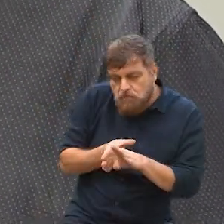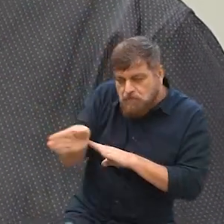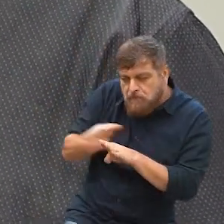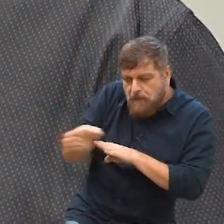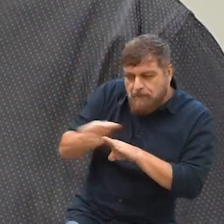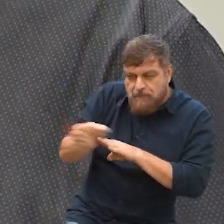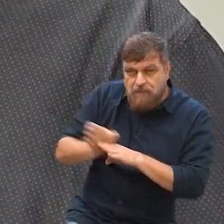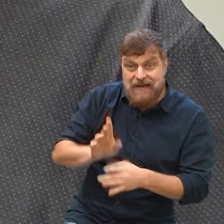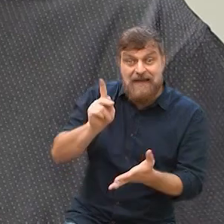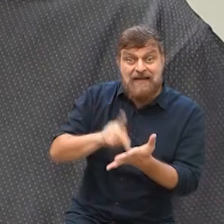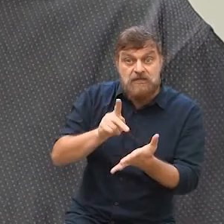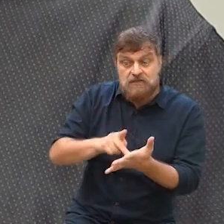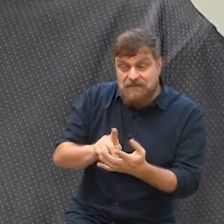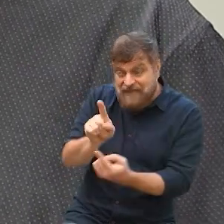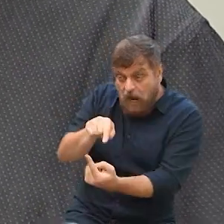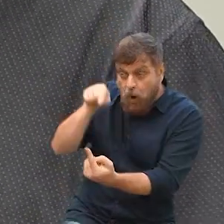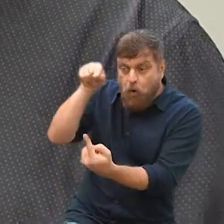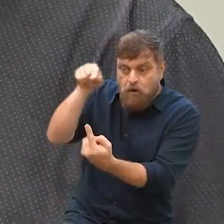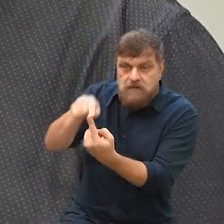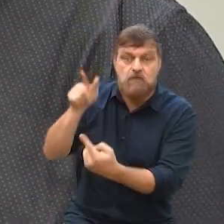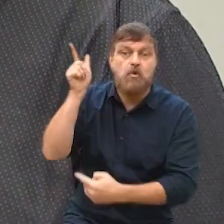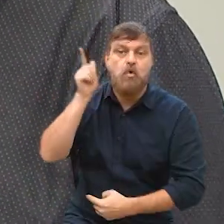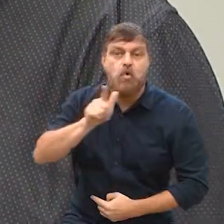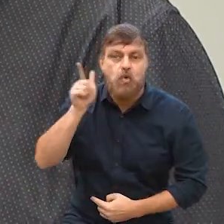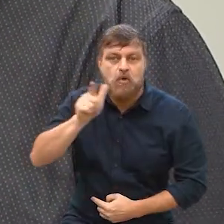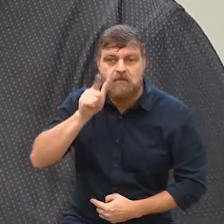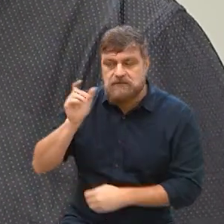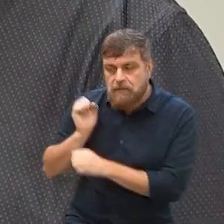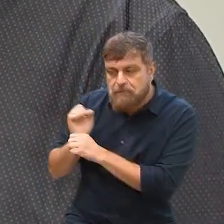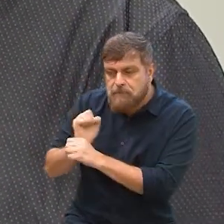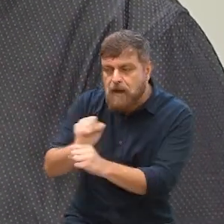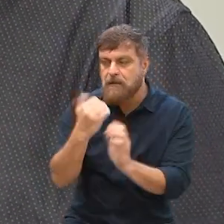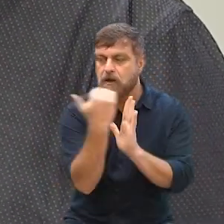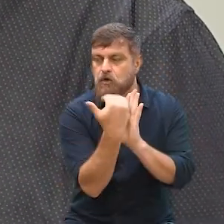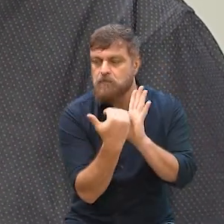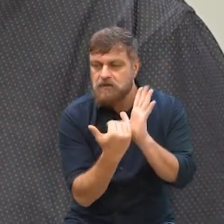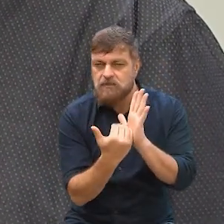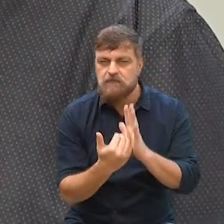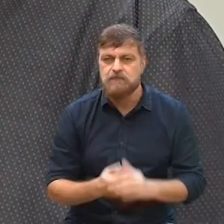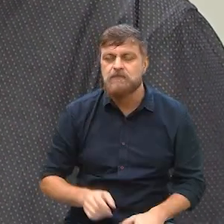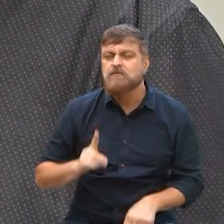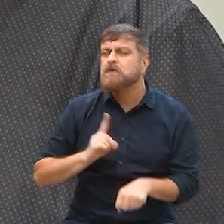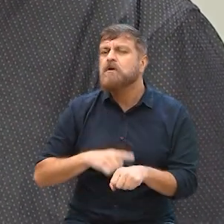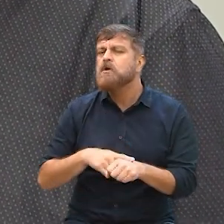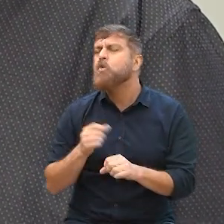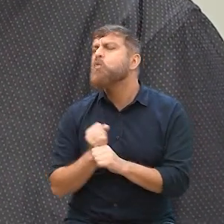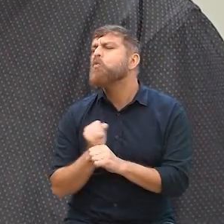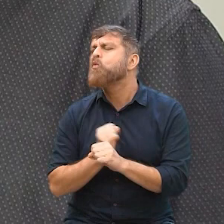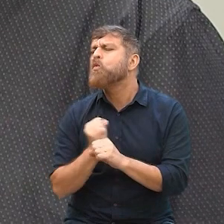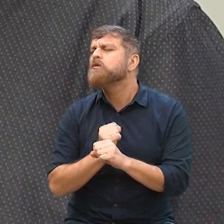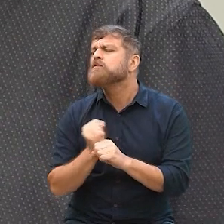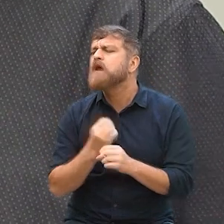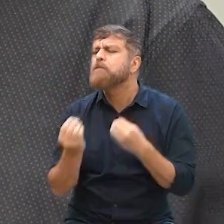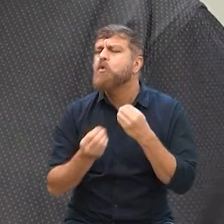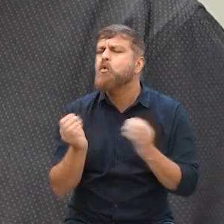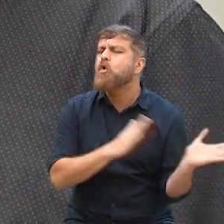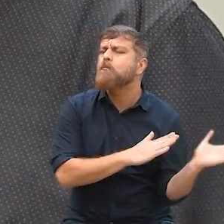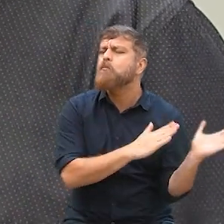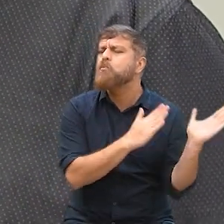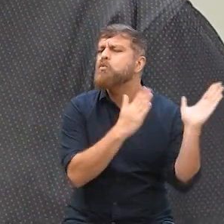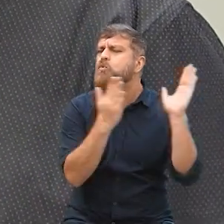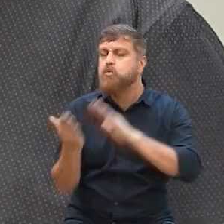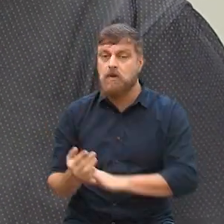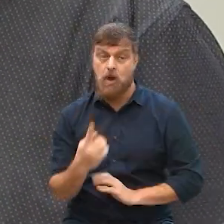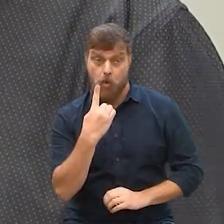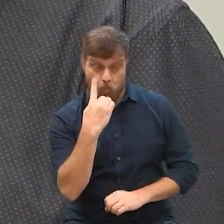realmente trazer essa meta, esse objetivo que vai ser traçado ao longo do programa. Ele dura, como ele funciona, do início ao fim? Bom, em torno